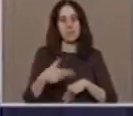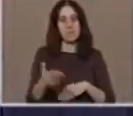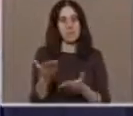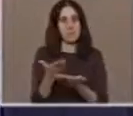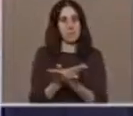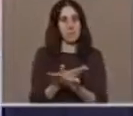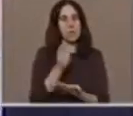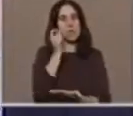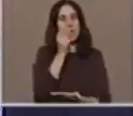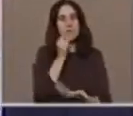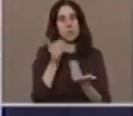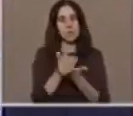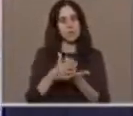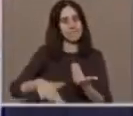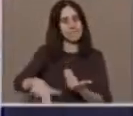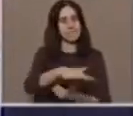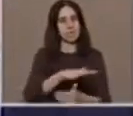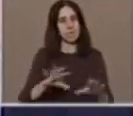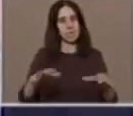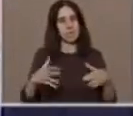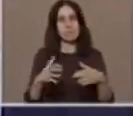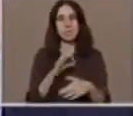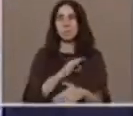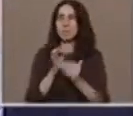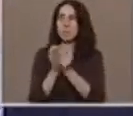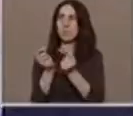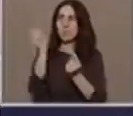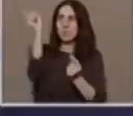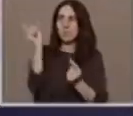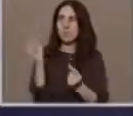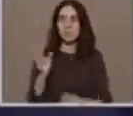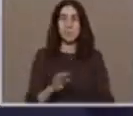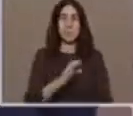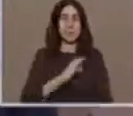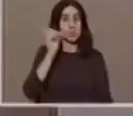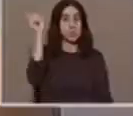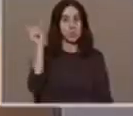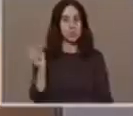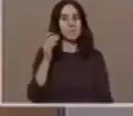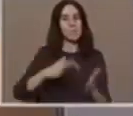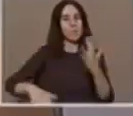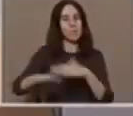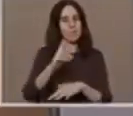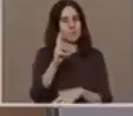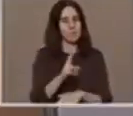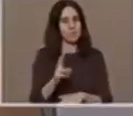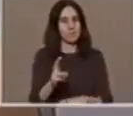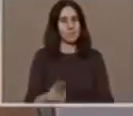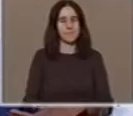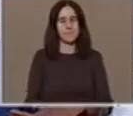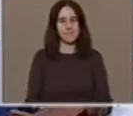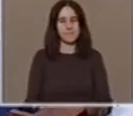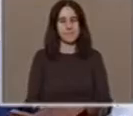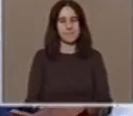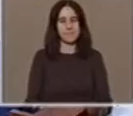pelos defuntos da nossa comunidade, oremos ao Senhor. Abençoai, Senhor, o vosso povo.